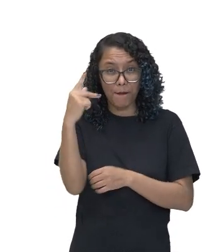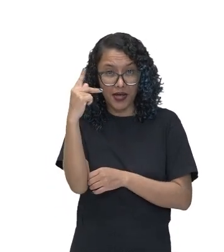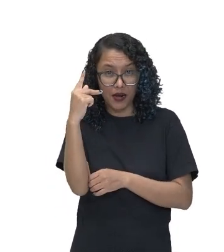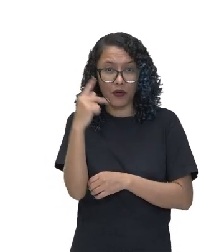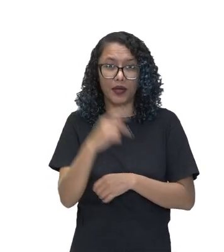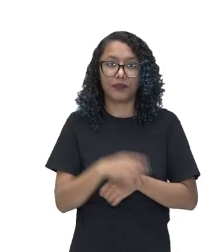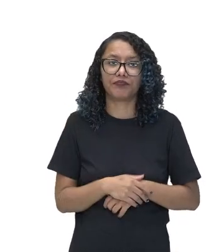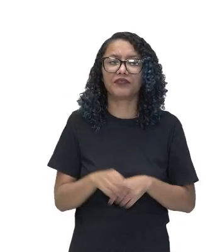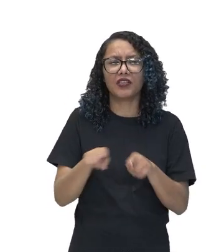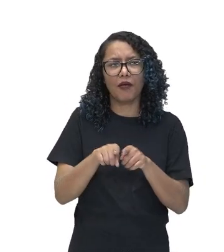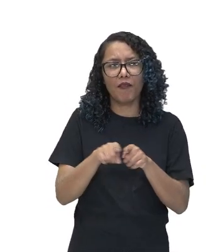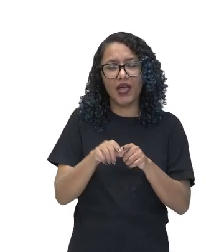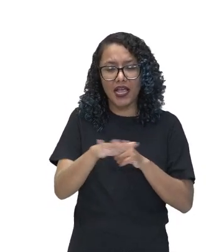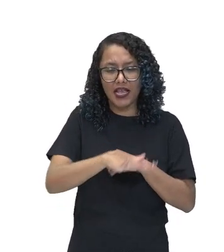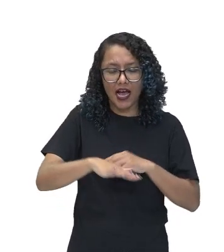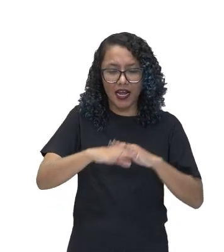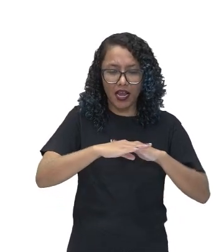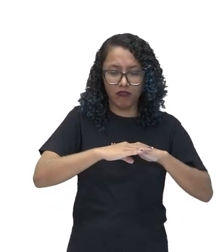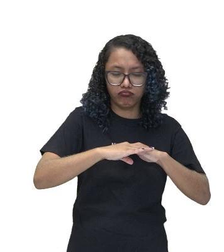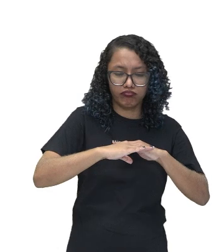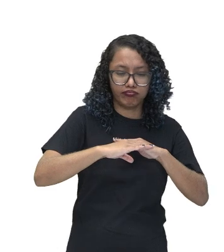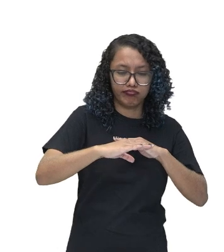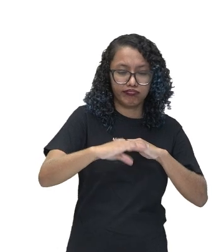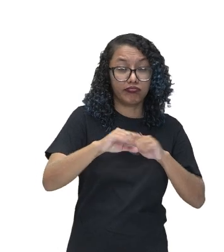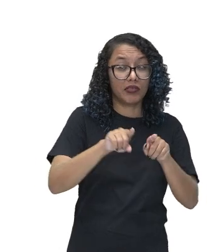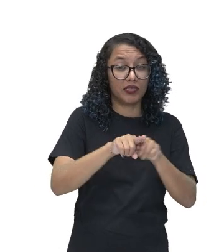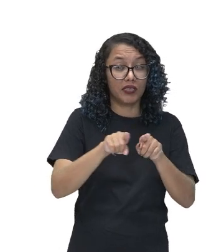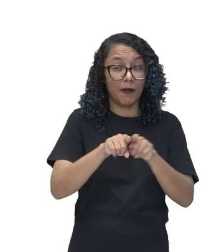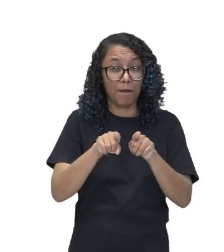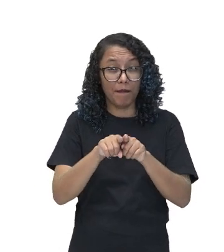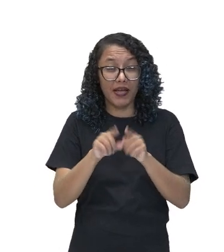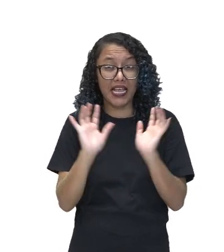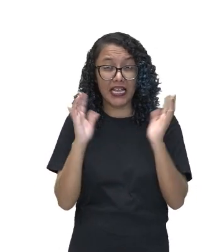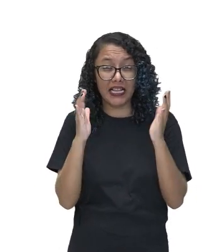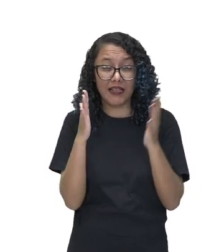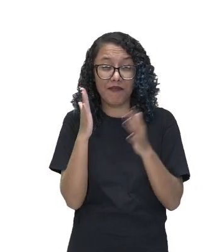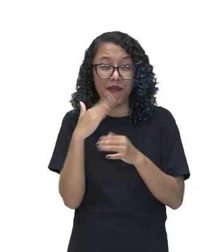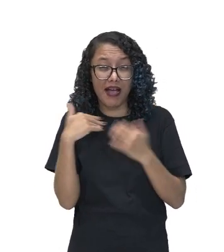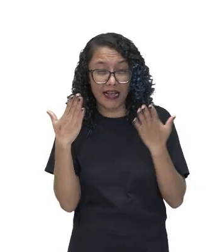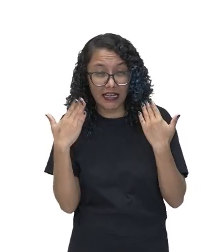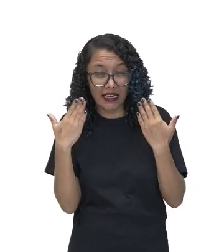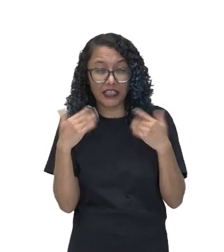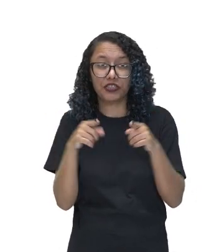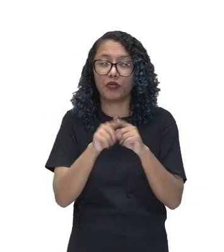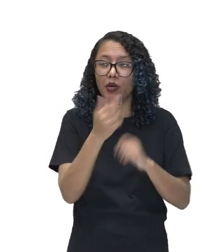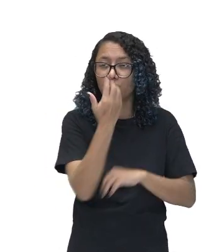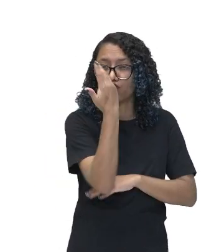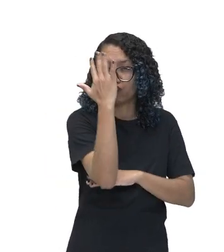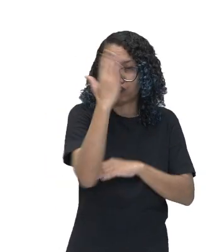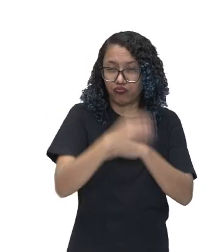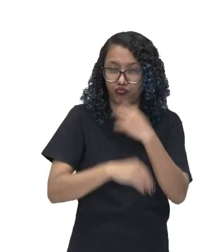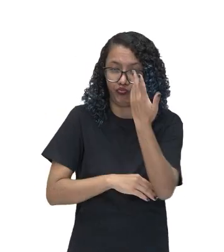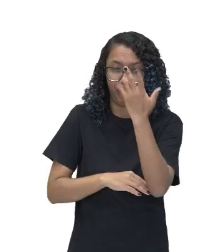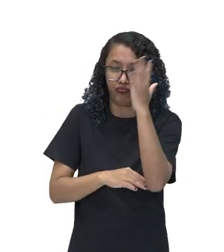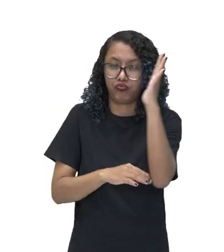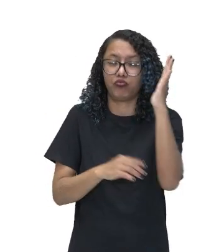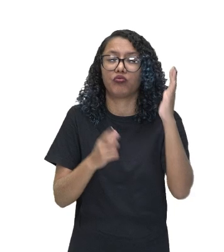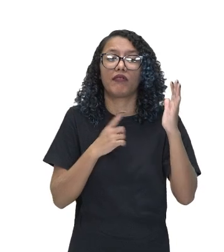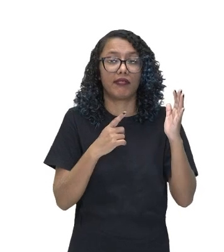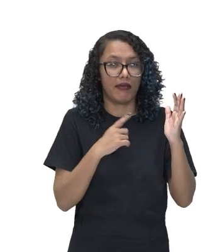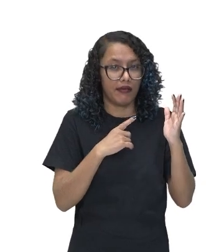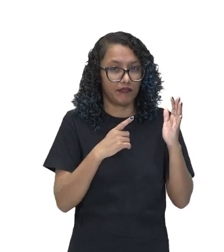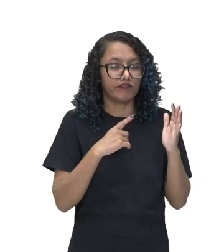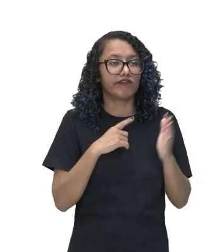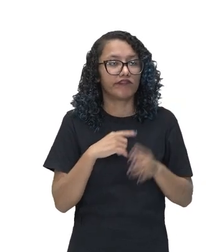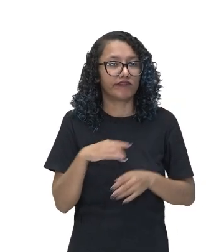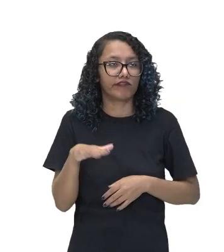planos, pelo clima subtropical e a presença de florestas. Então, nessa área também nós